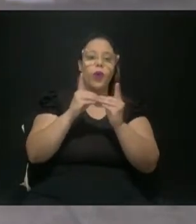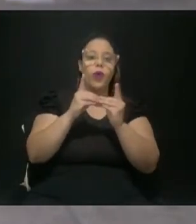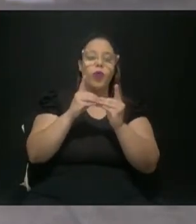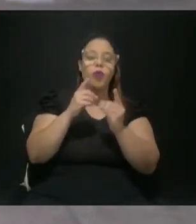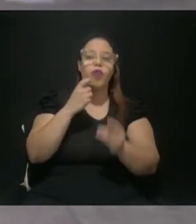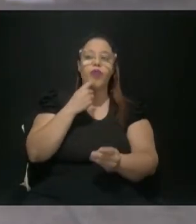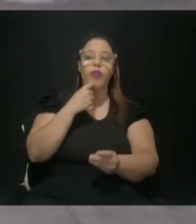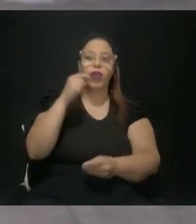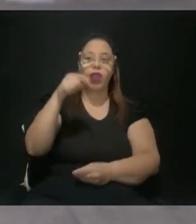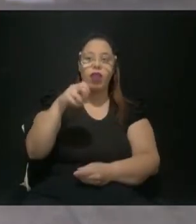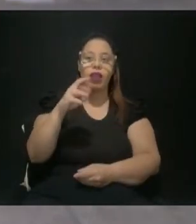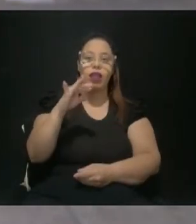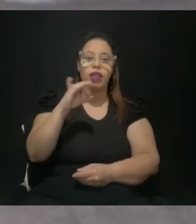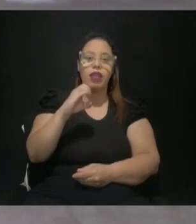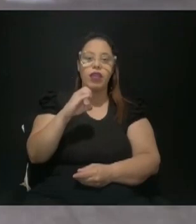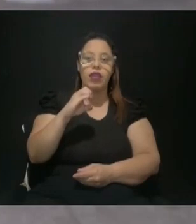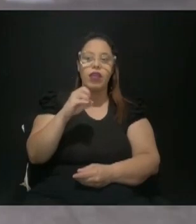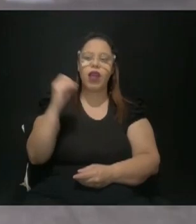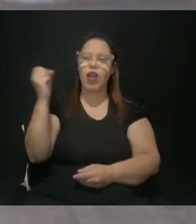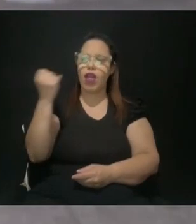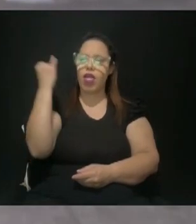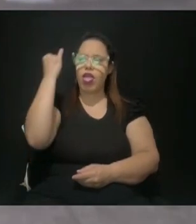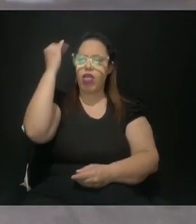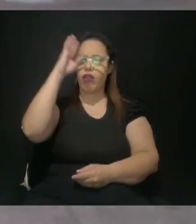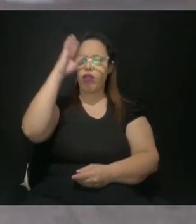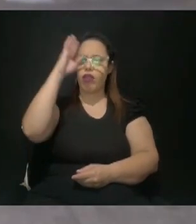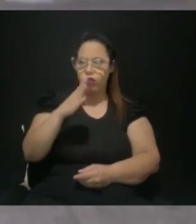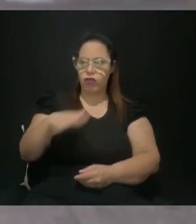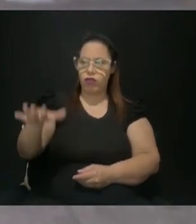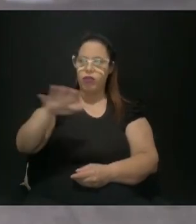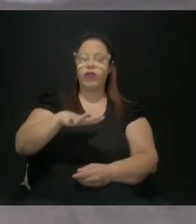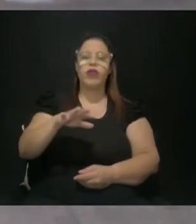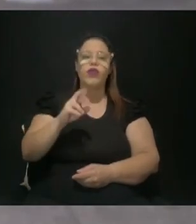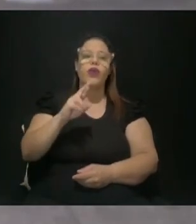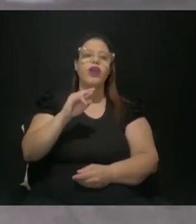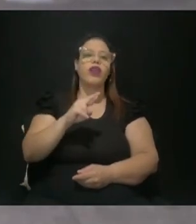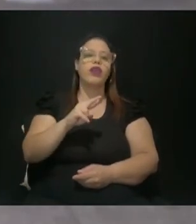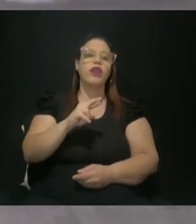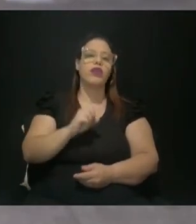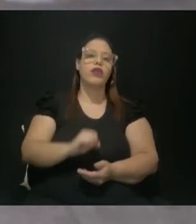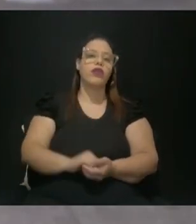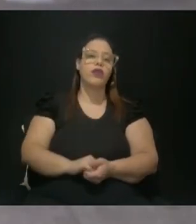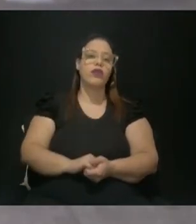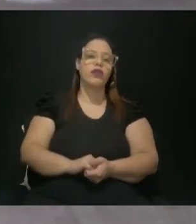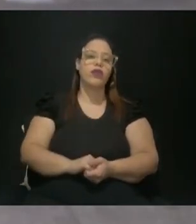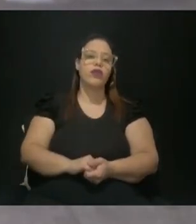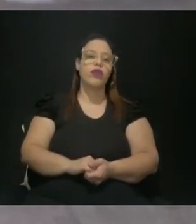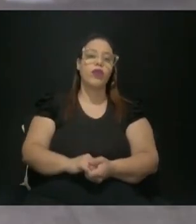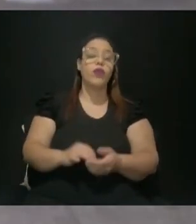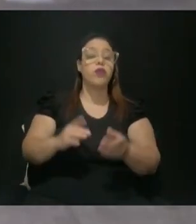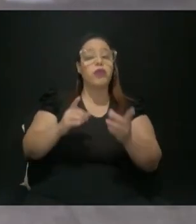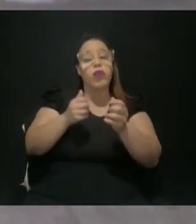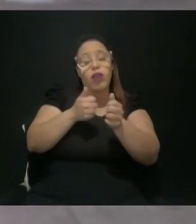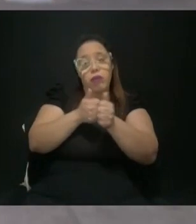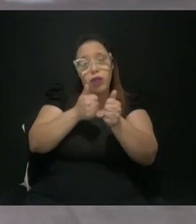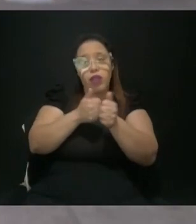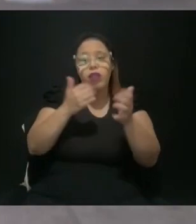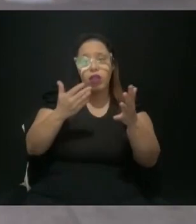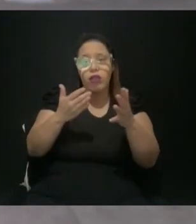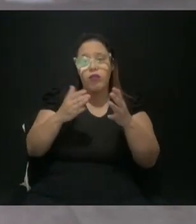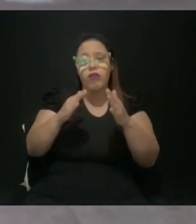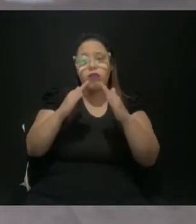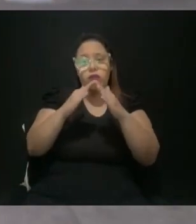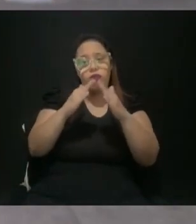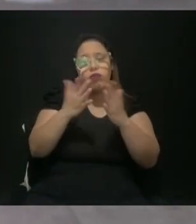Vida Nova é importante para a população aqui da região, Éder? O serviço do Procon fica mais acessível para o morador. Então nós temos